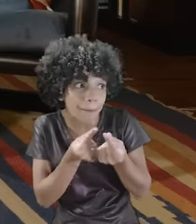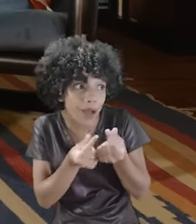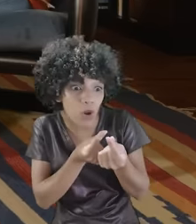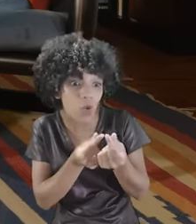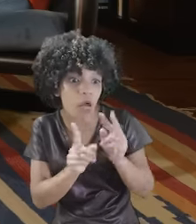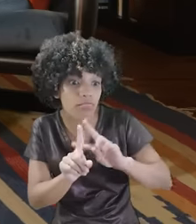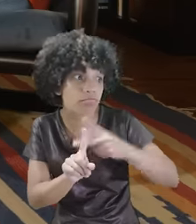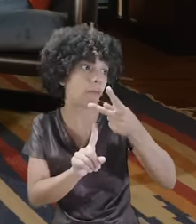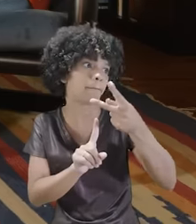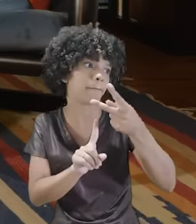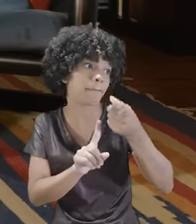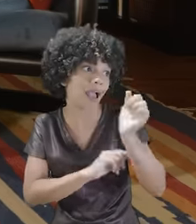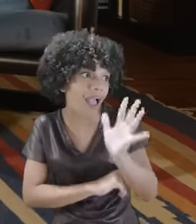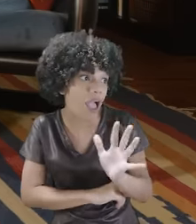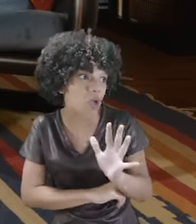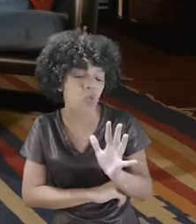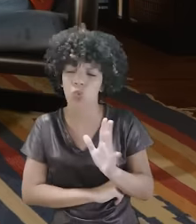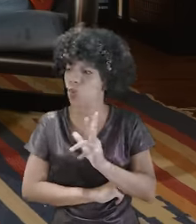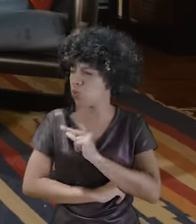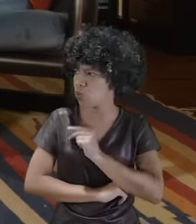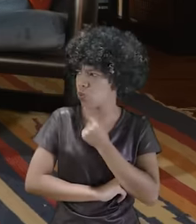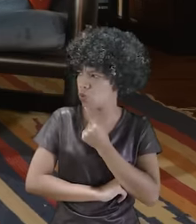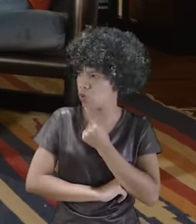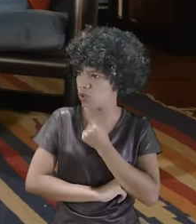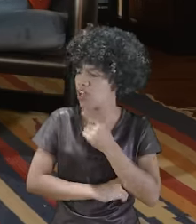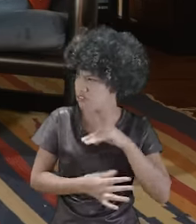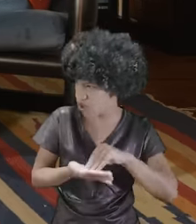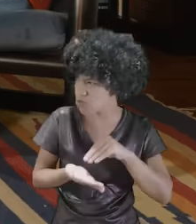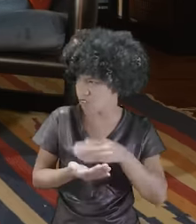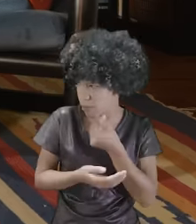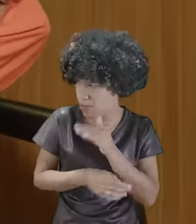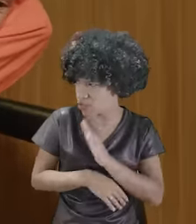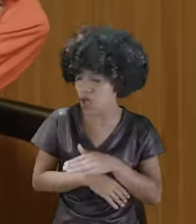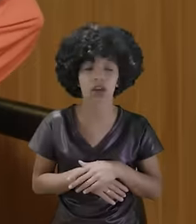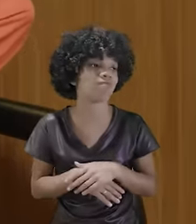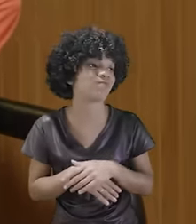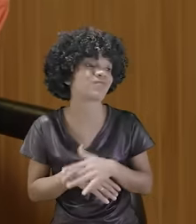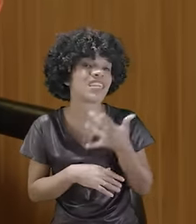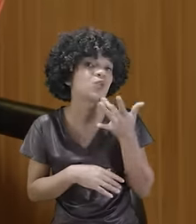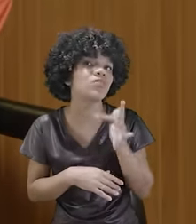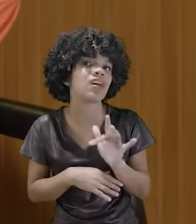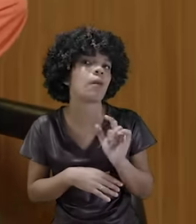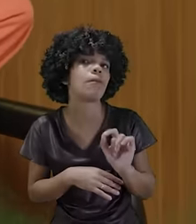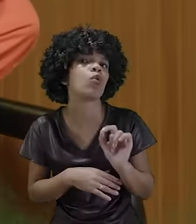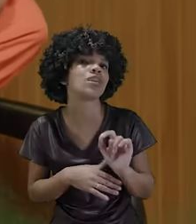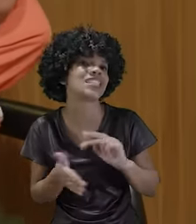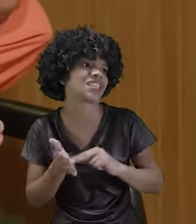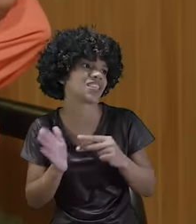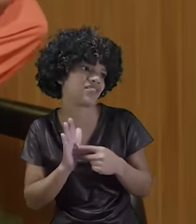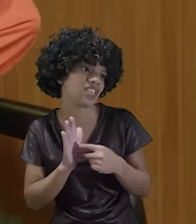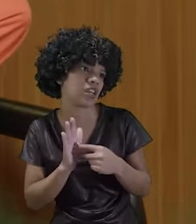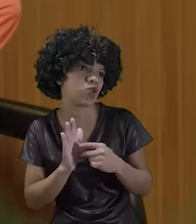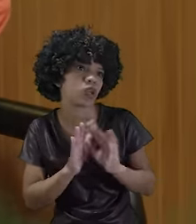tava e tava faltando comida já a gente não sabe o que significa a carne